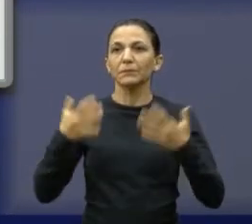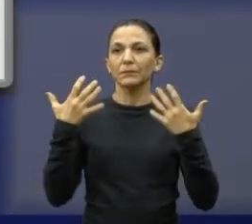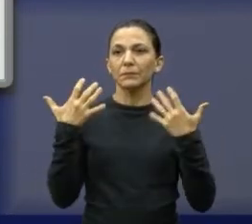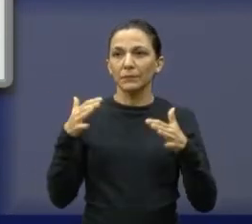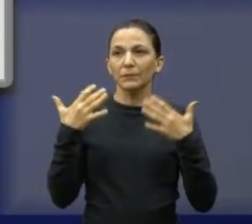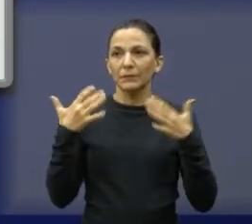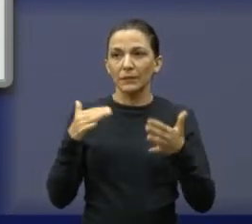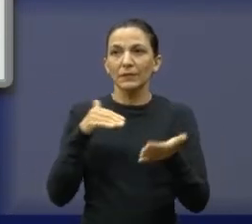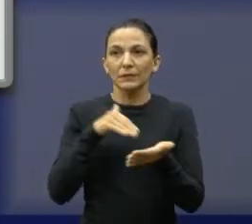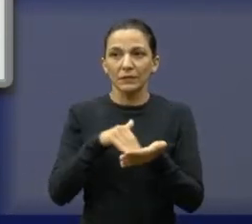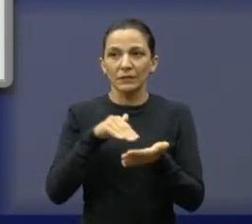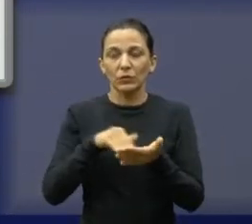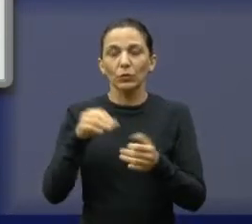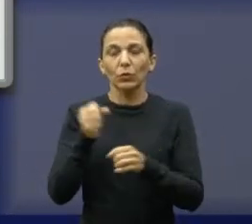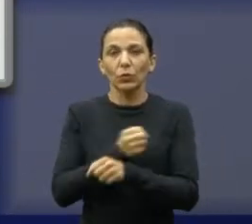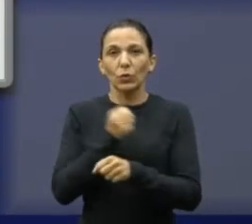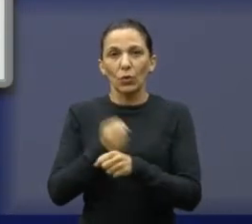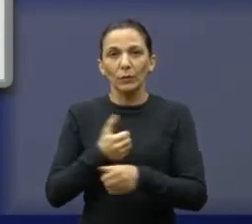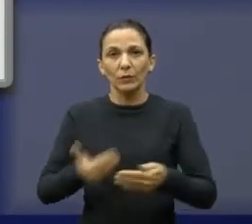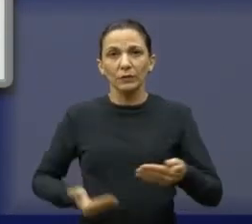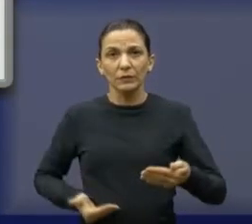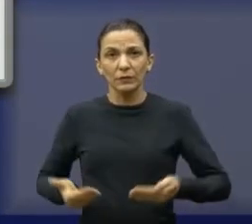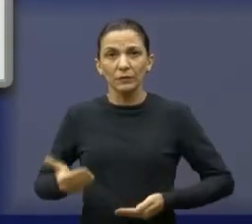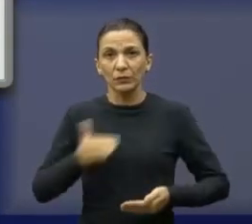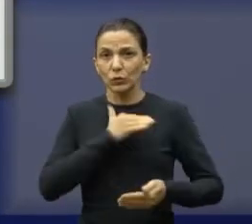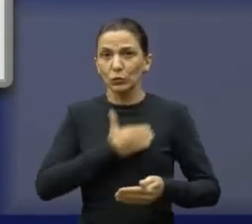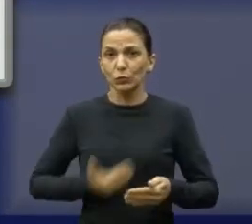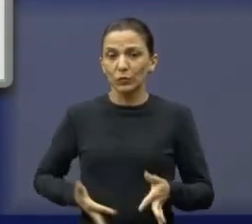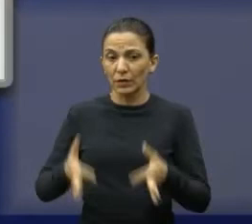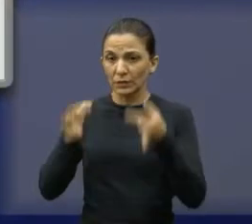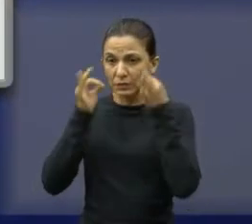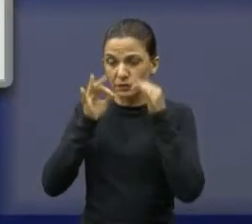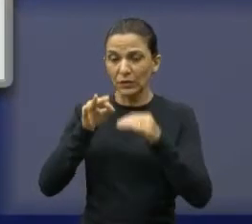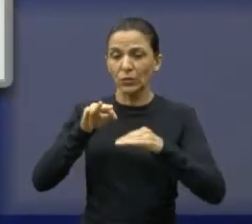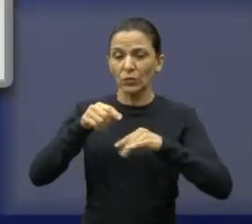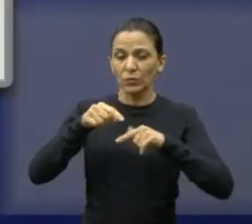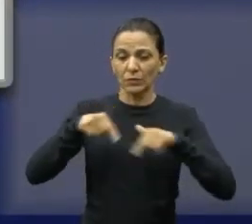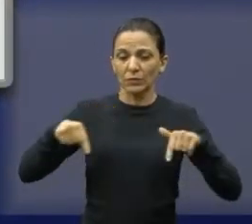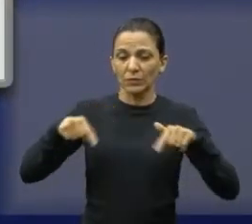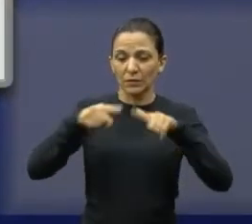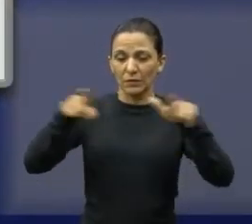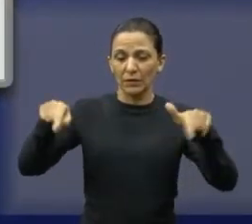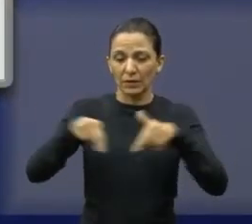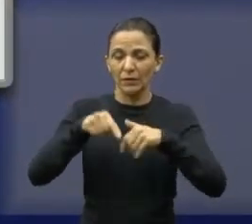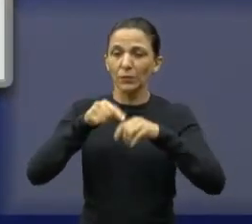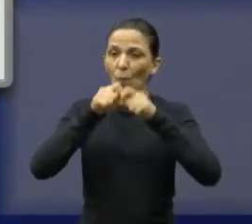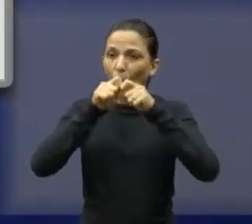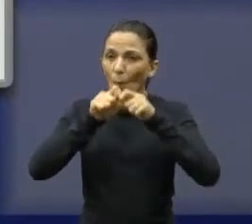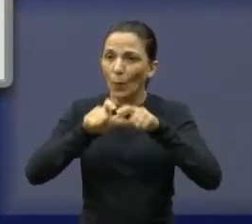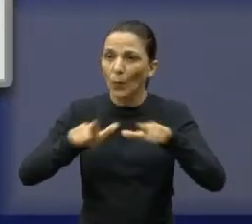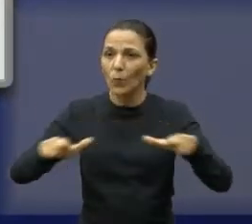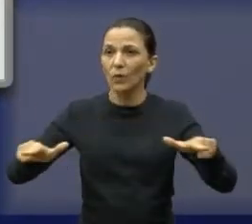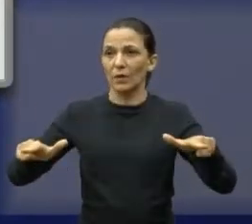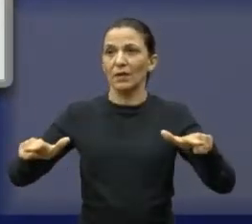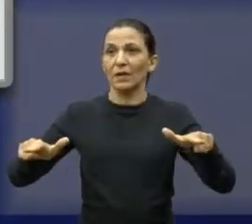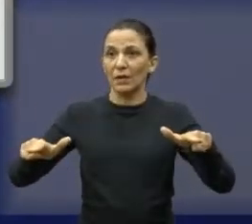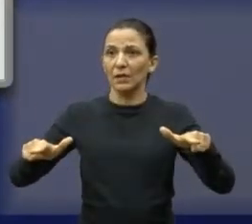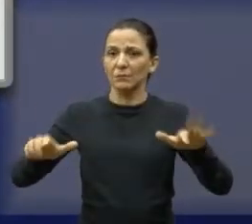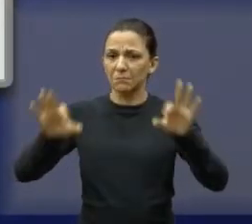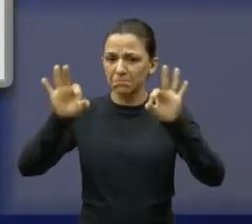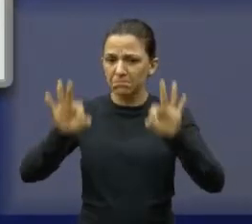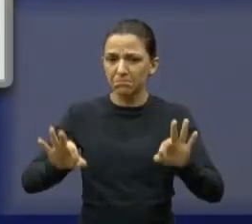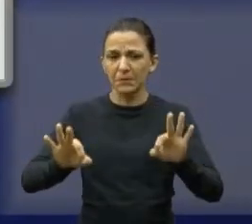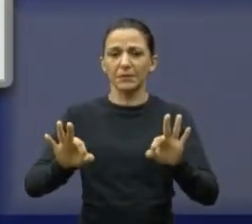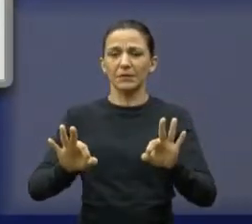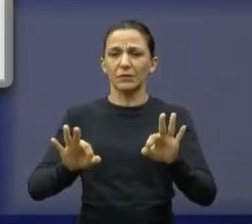Secretaria de Obras e Serviços Públicos, pela atenção no caso. O terreno ficou totalmente limpo, sabe? Não foi aquela passada de pano, não. Ficou